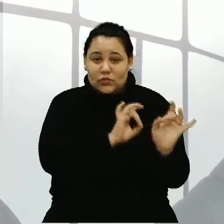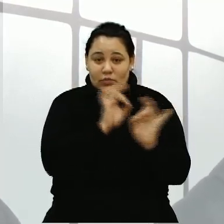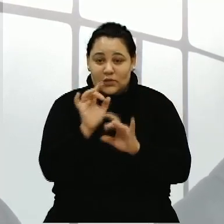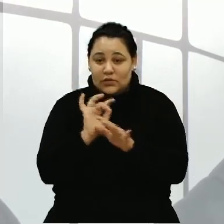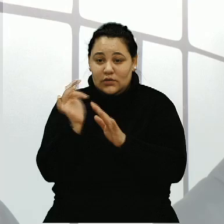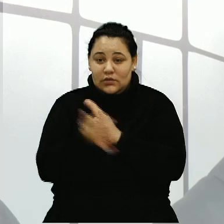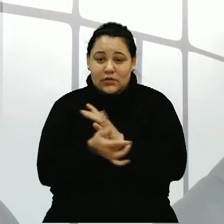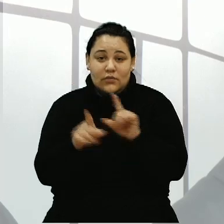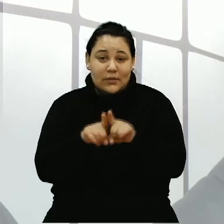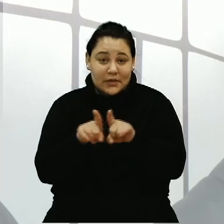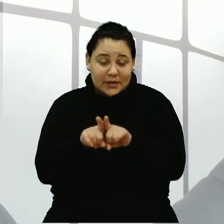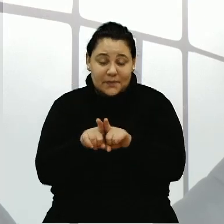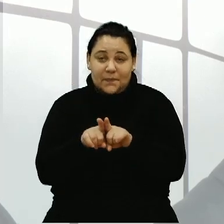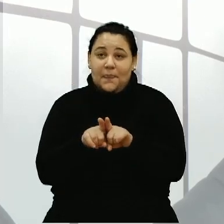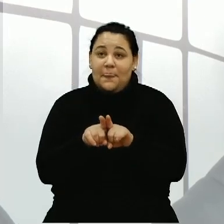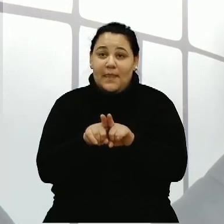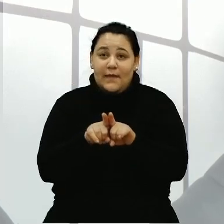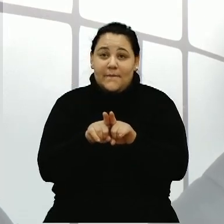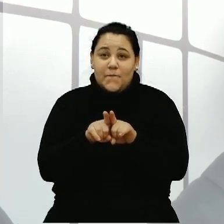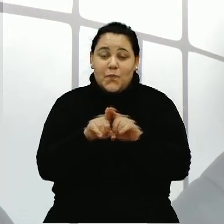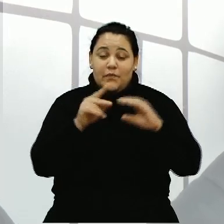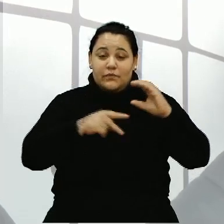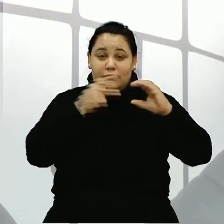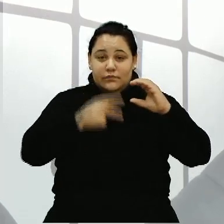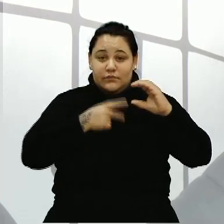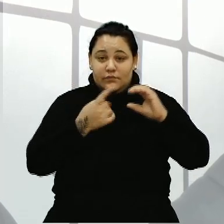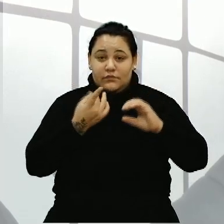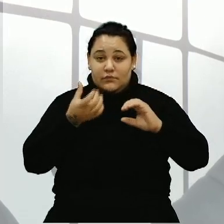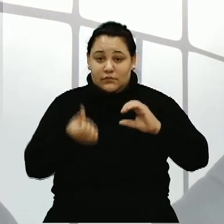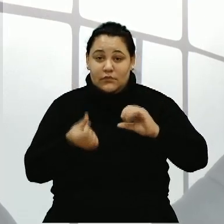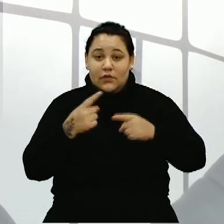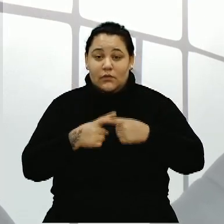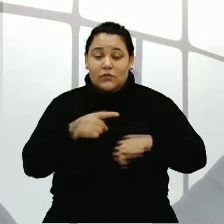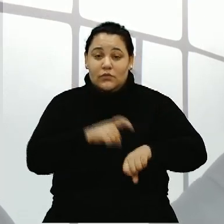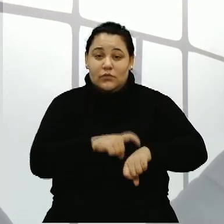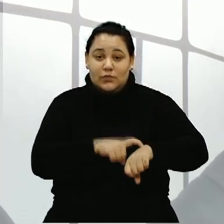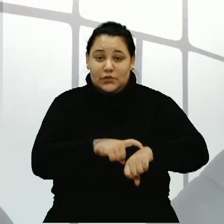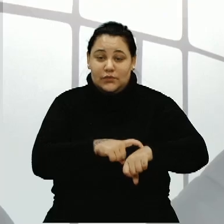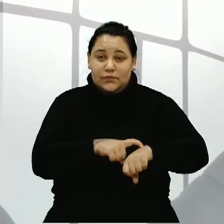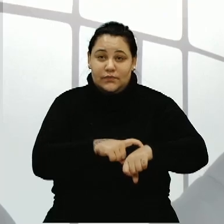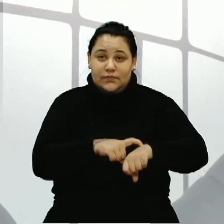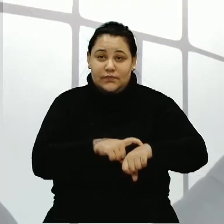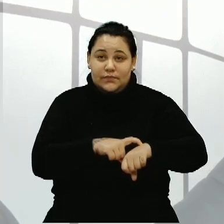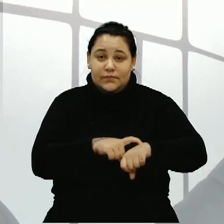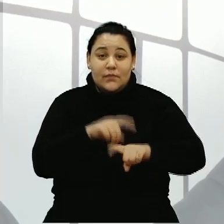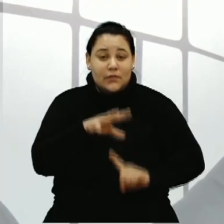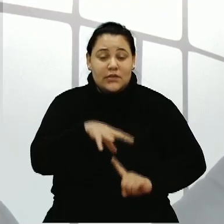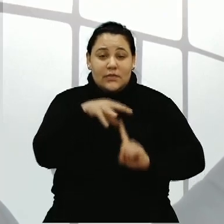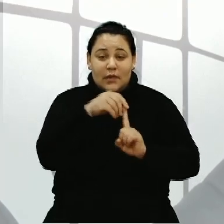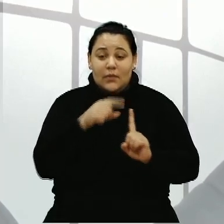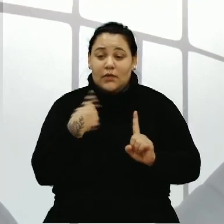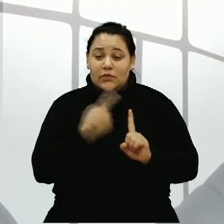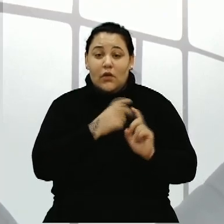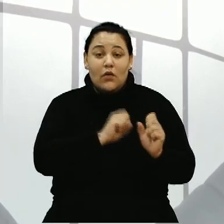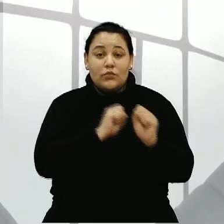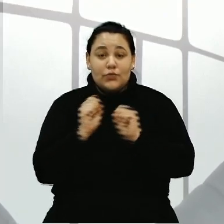sociais, na TV Câmara, canal 16, porque vai ser um momento decisivo para que a gente